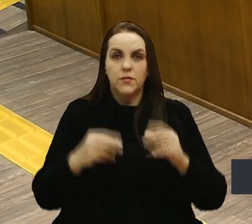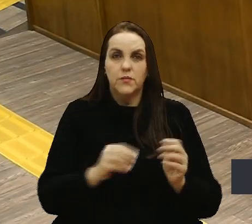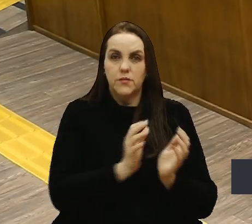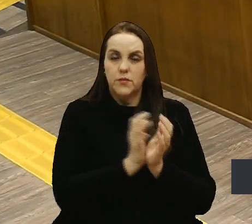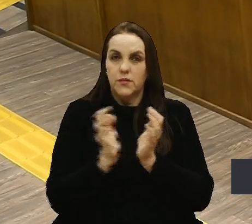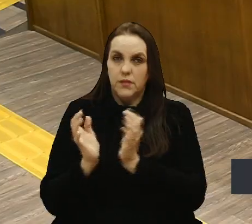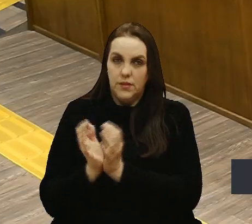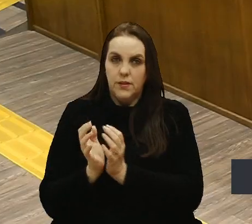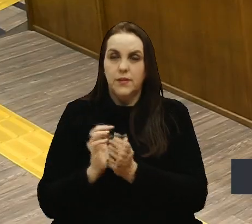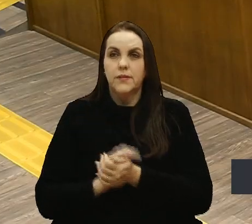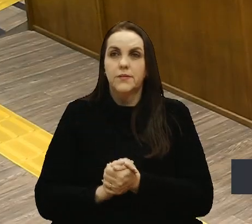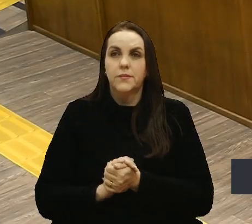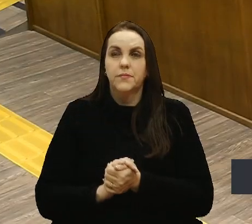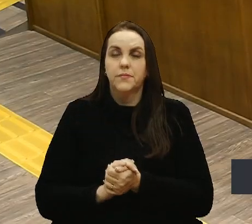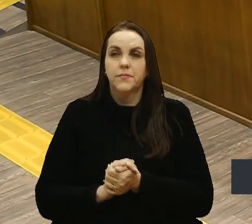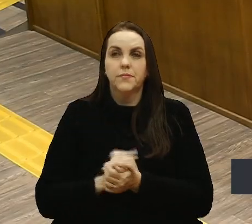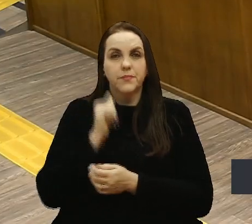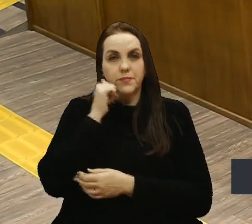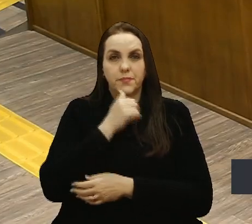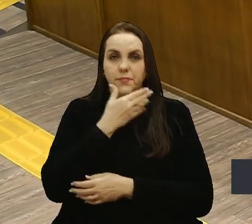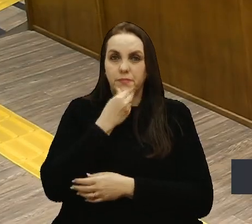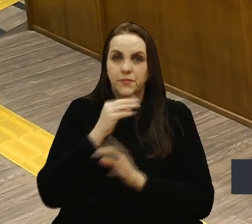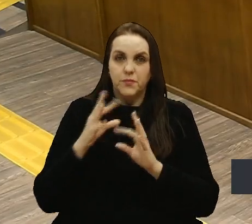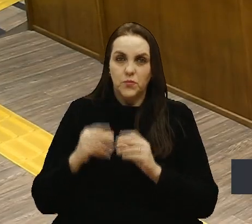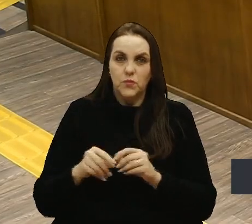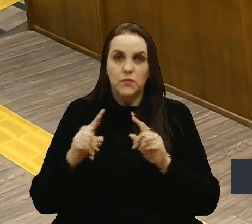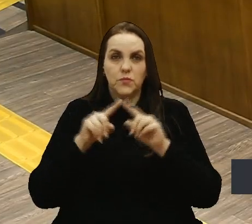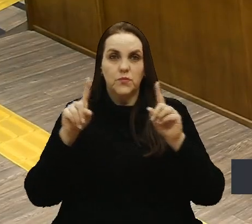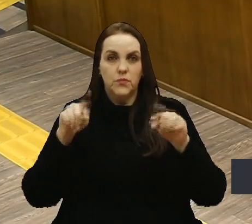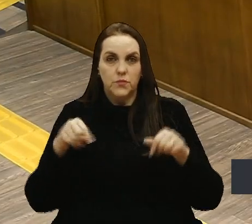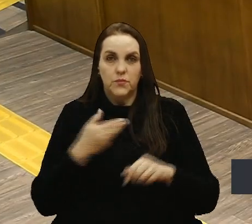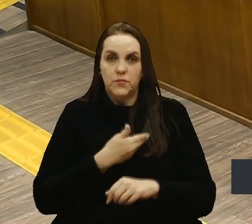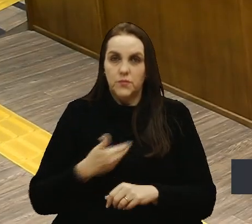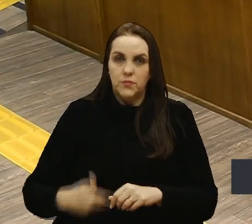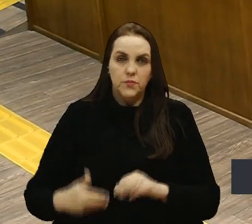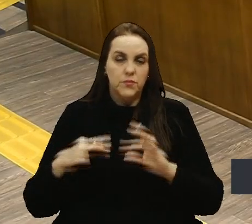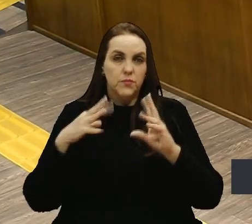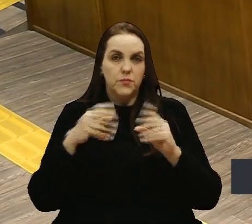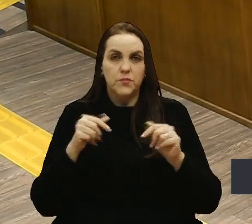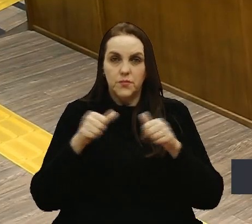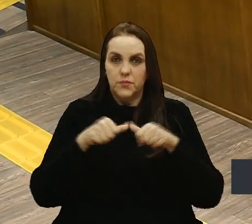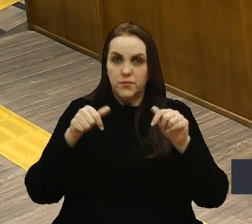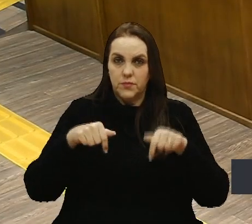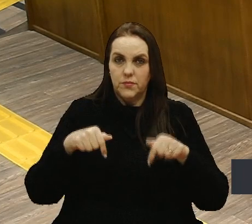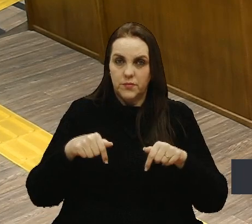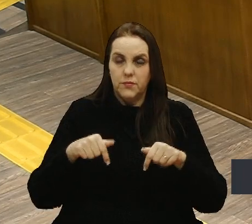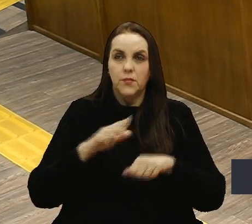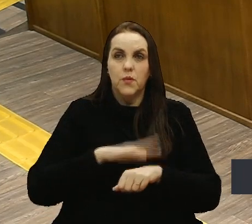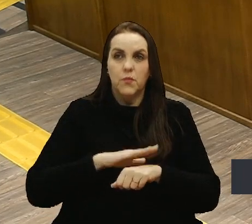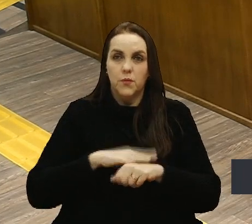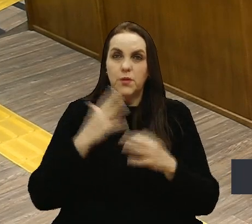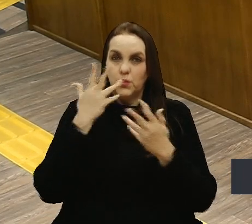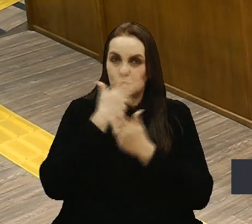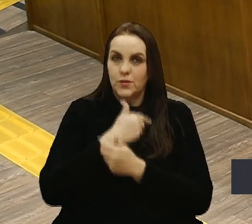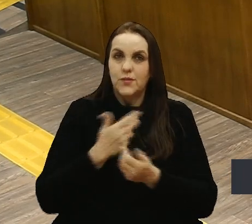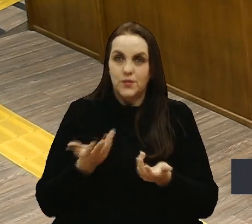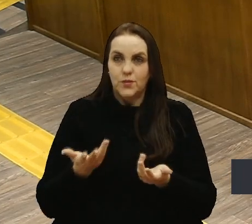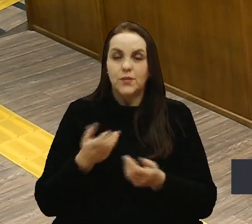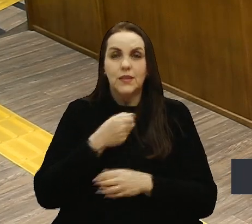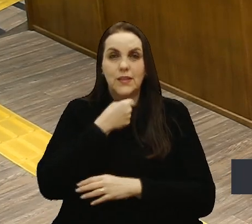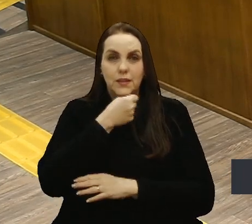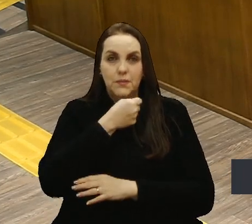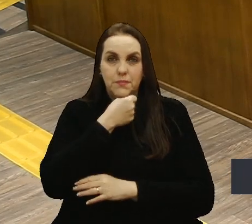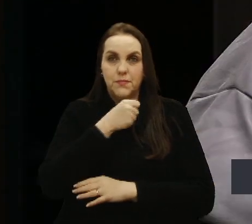colegas, as colegas, os servidores que tiveram aqui, um momento bonito, né, de confraternização. Me perguntava aqui a imprensa da casa como é que